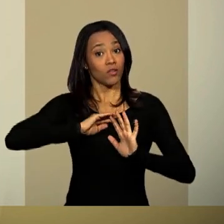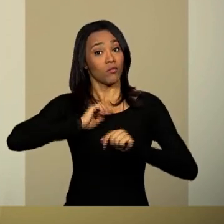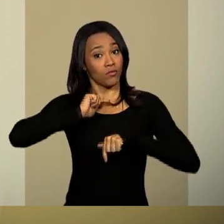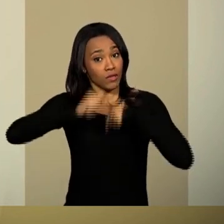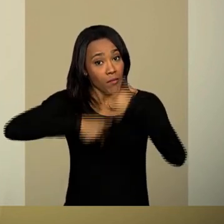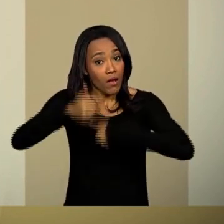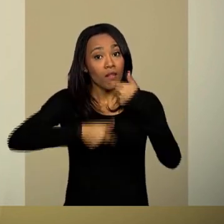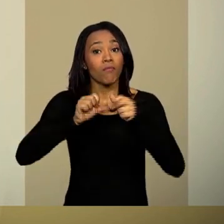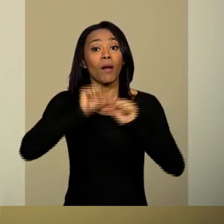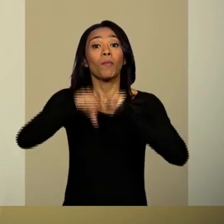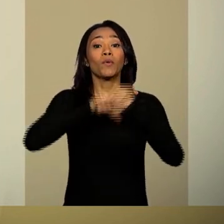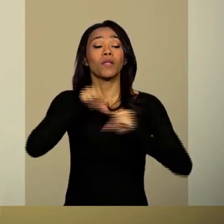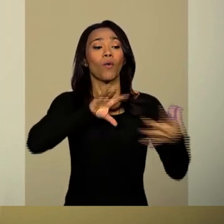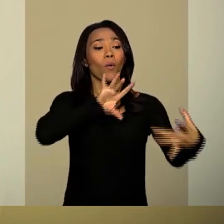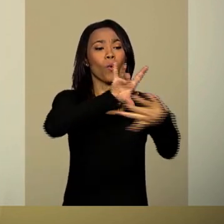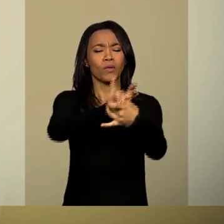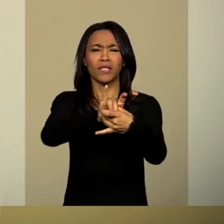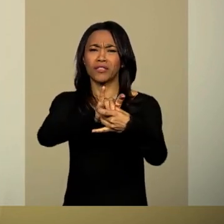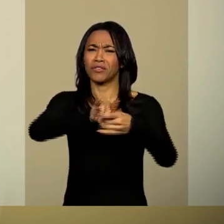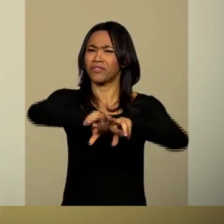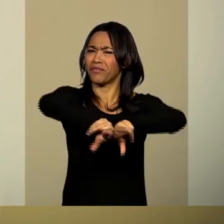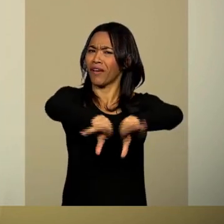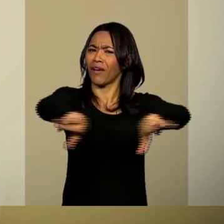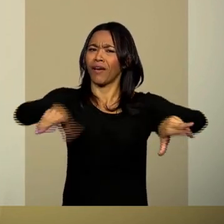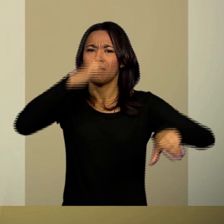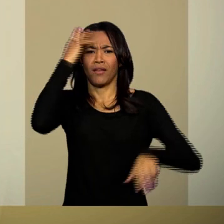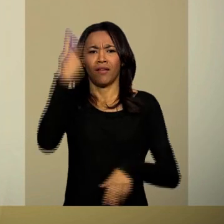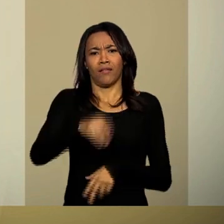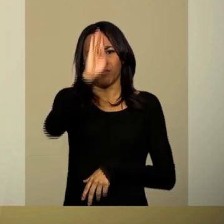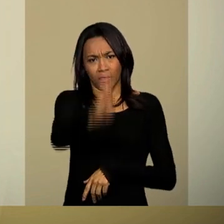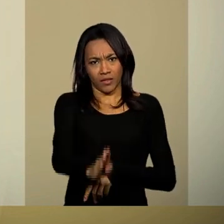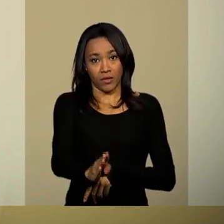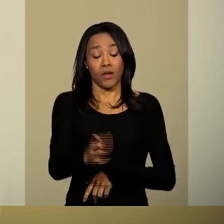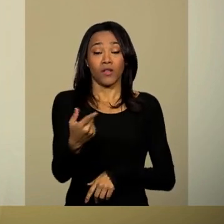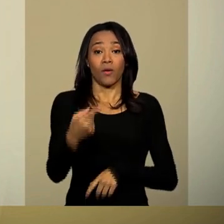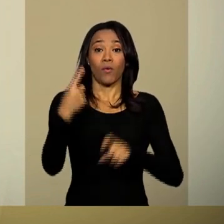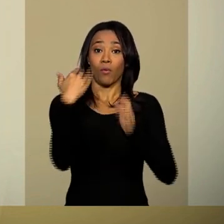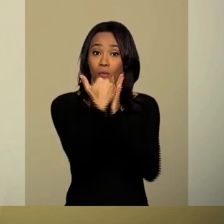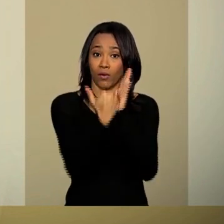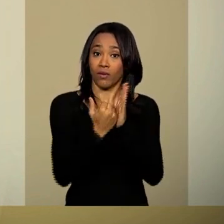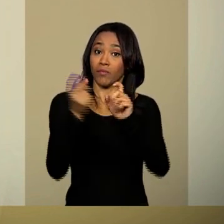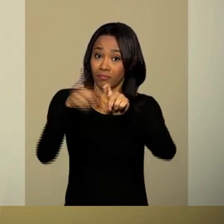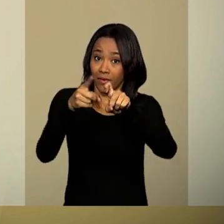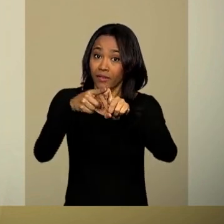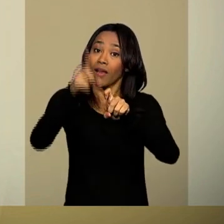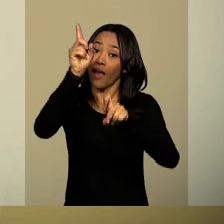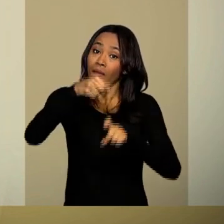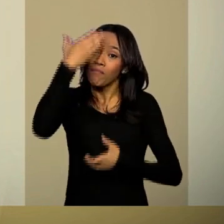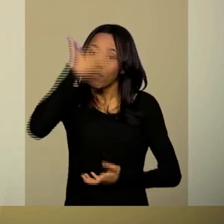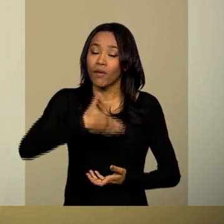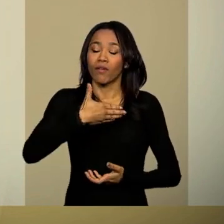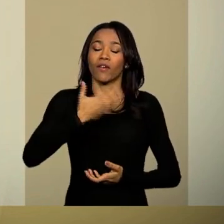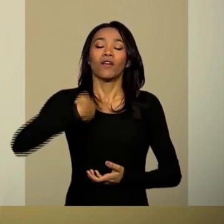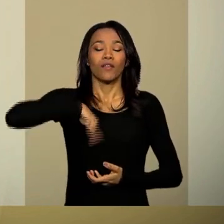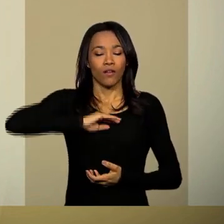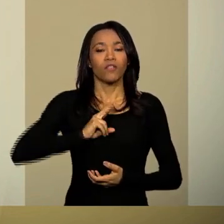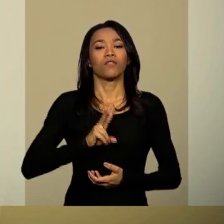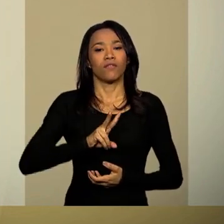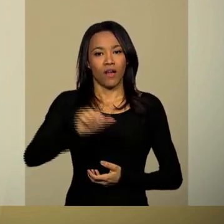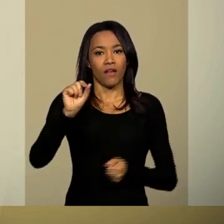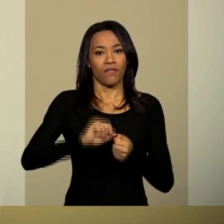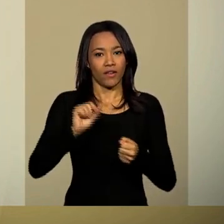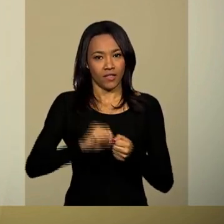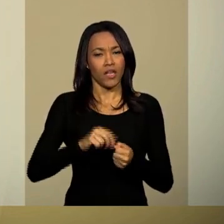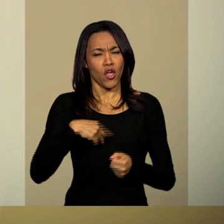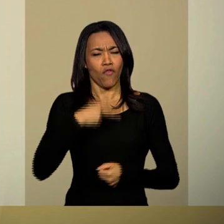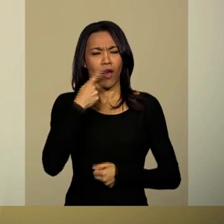mudar a realidade de milhões de brasileiras e brasileiros o mais médicos é a prova disso queremos e vamos fazer eu